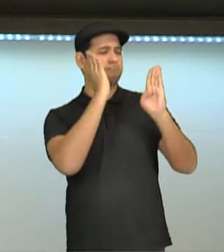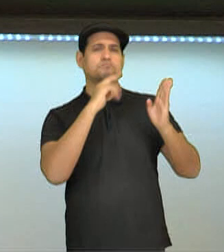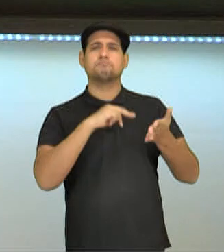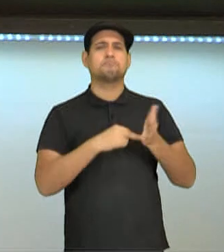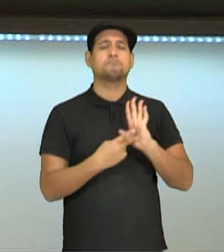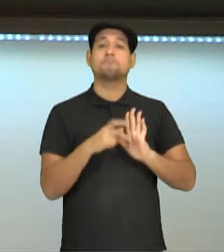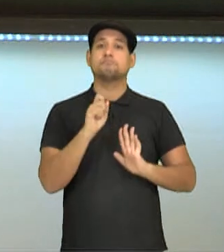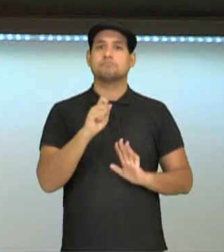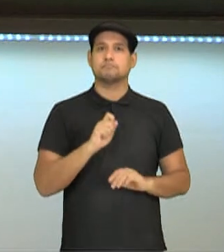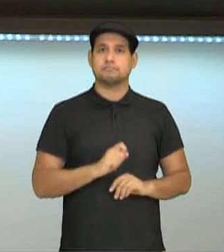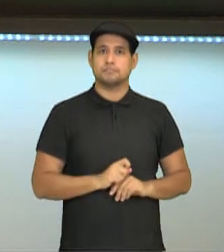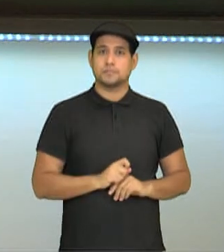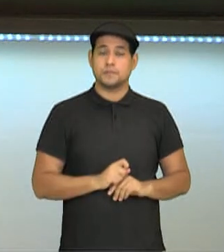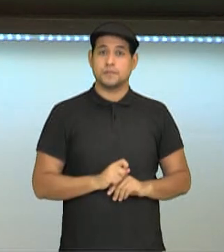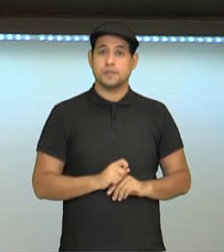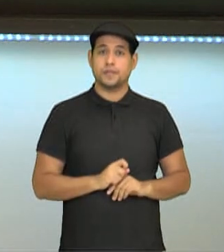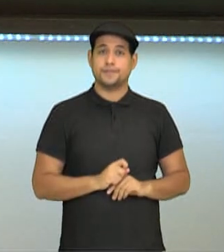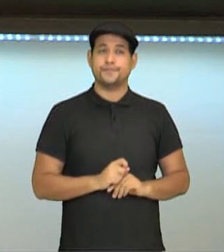né, é o